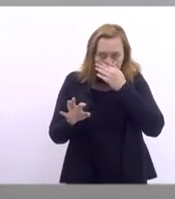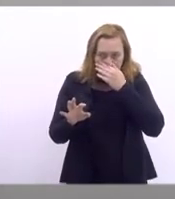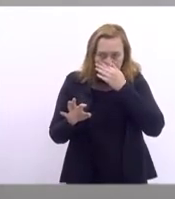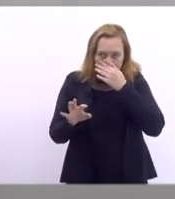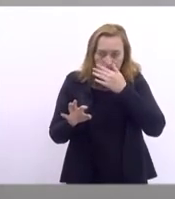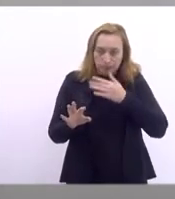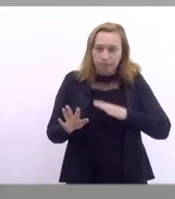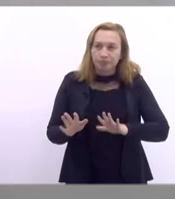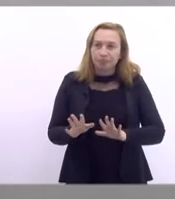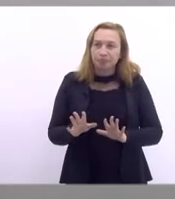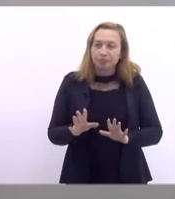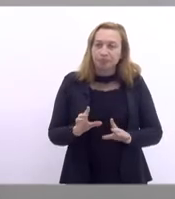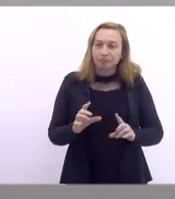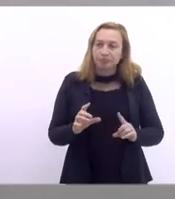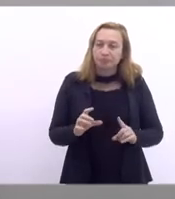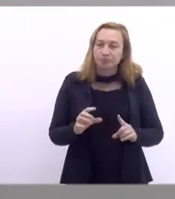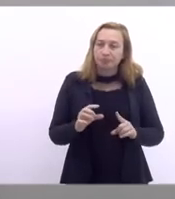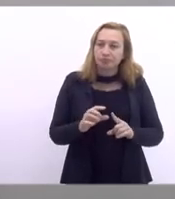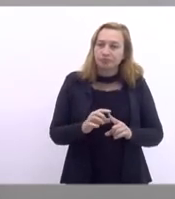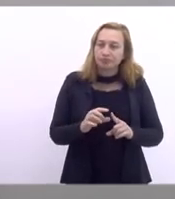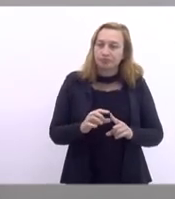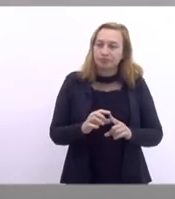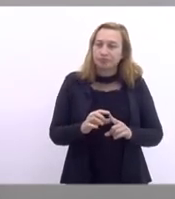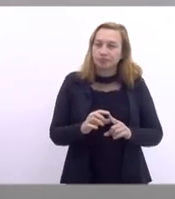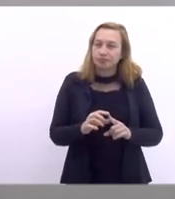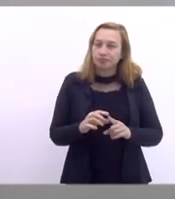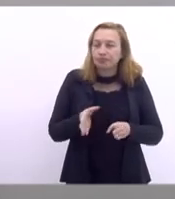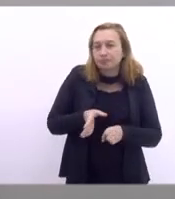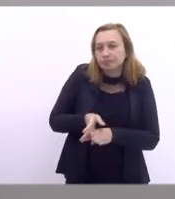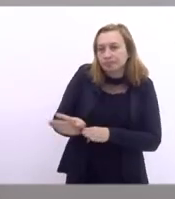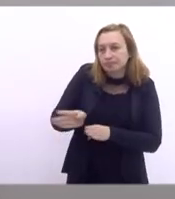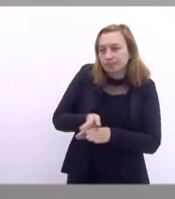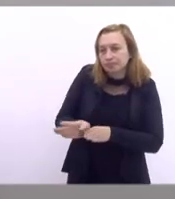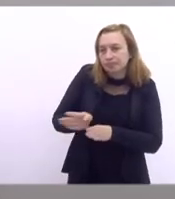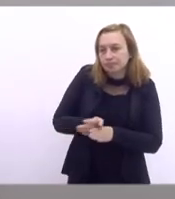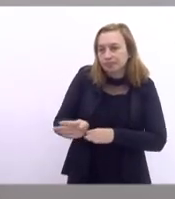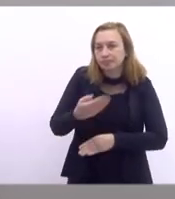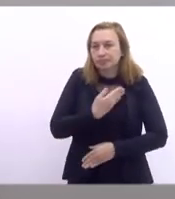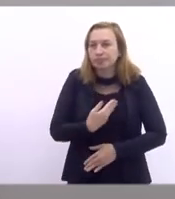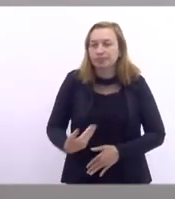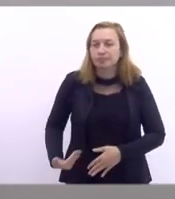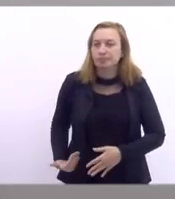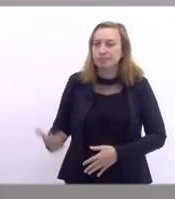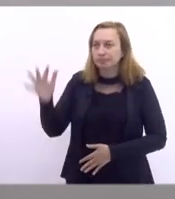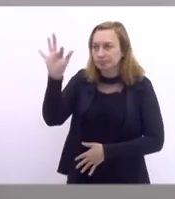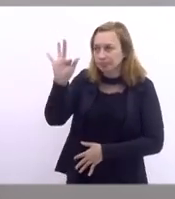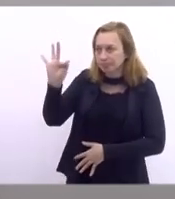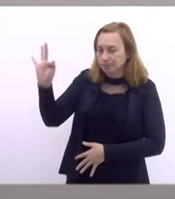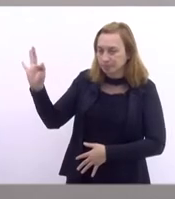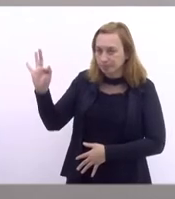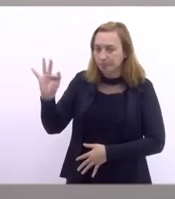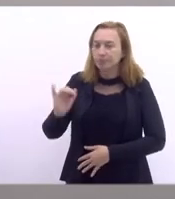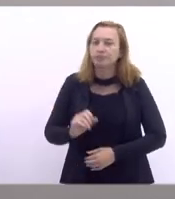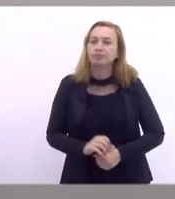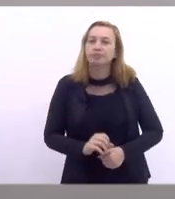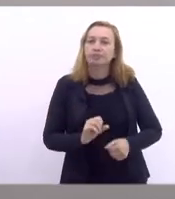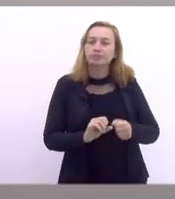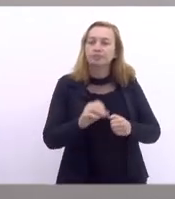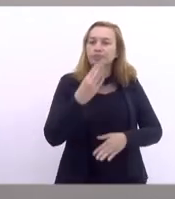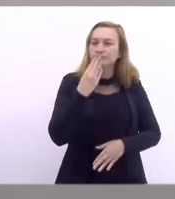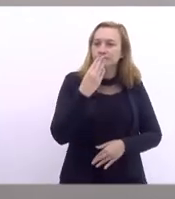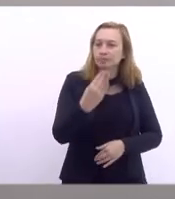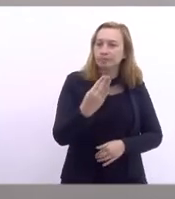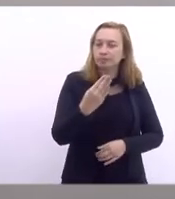botar a palavra recomendação do Governo Federal de fazer esse